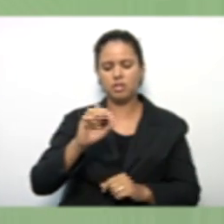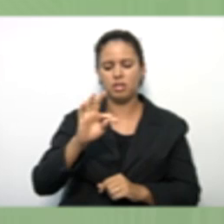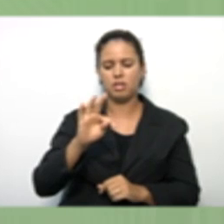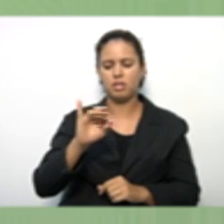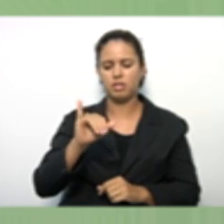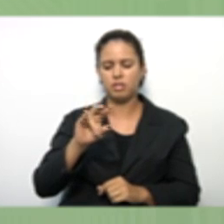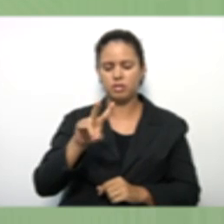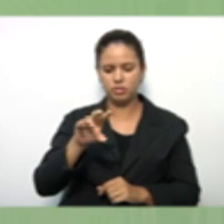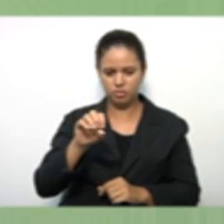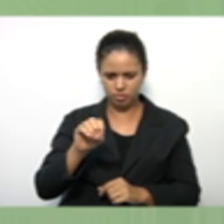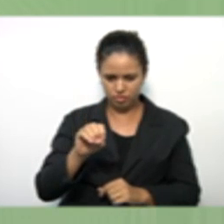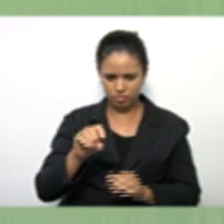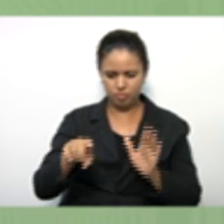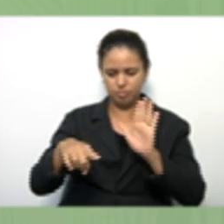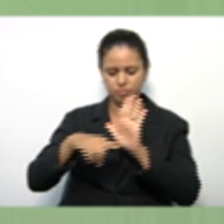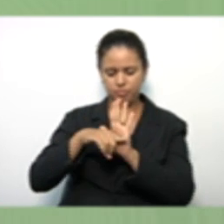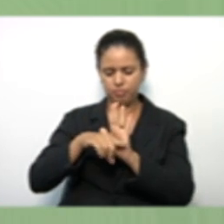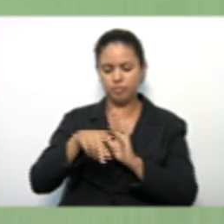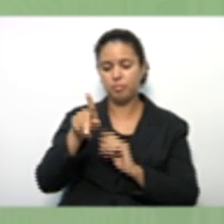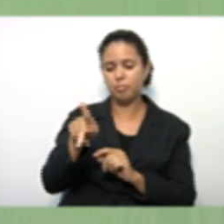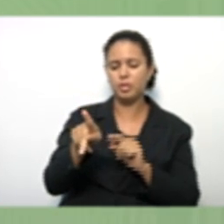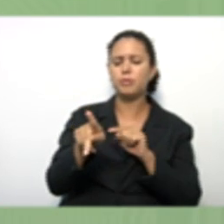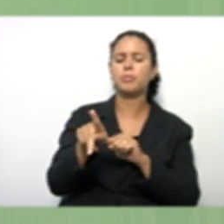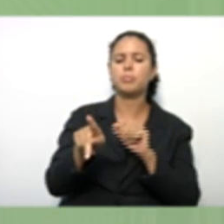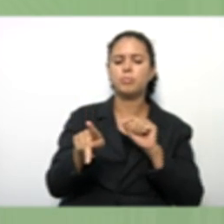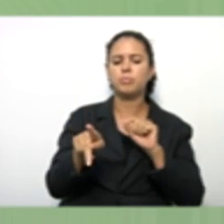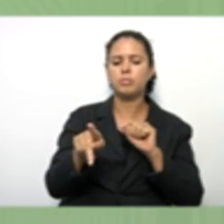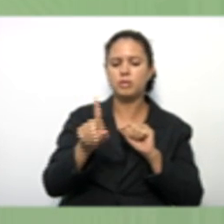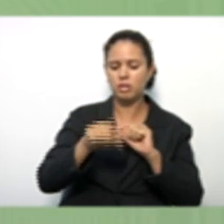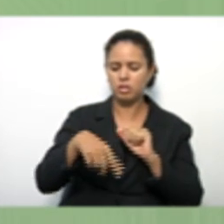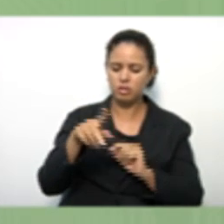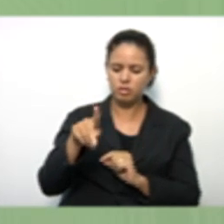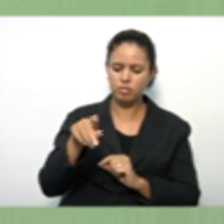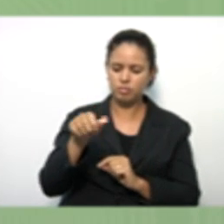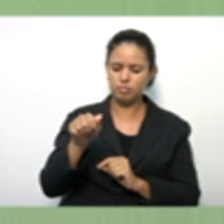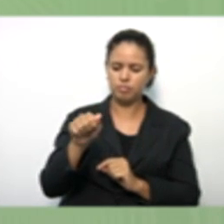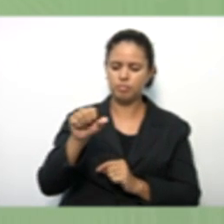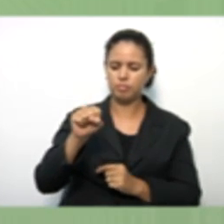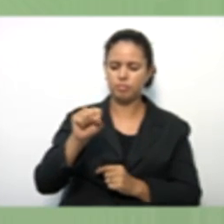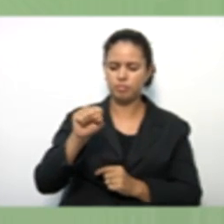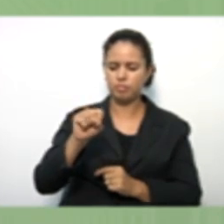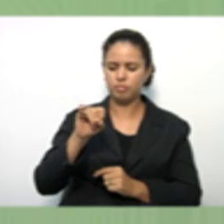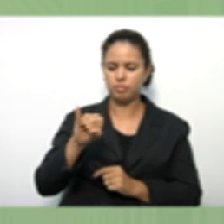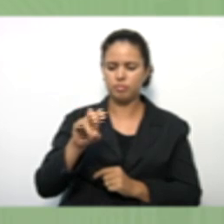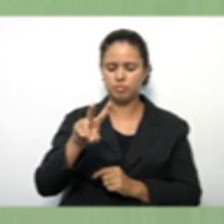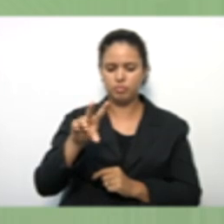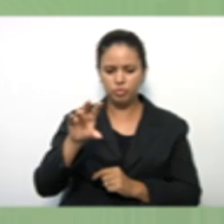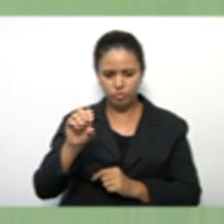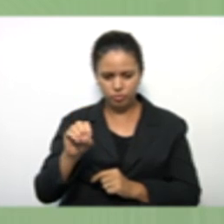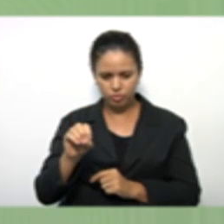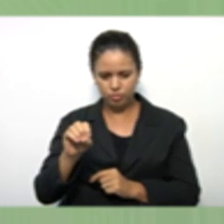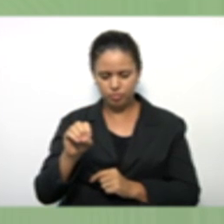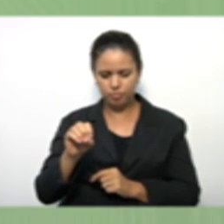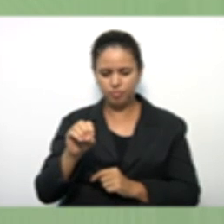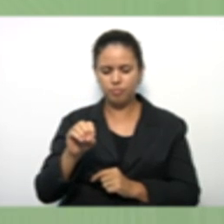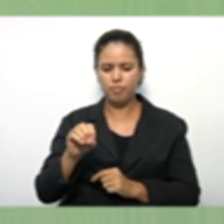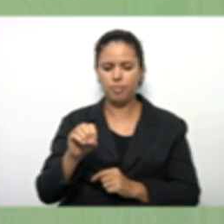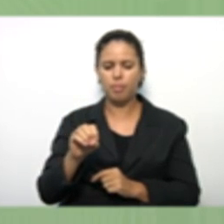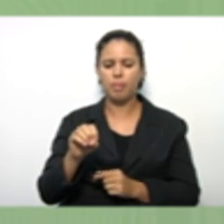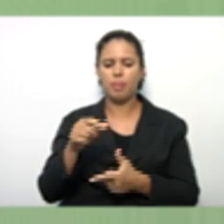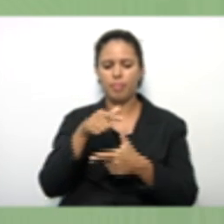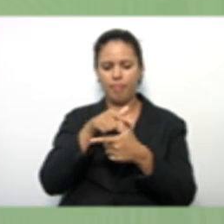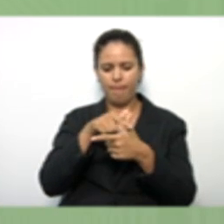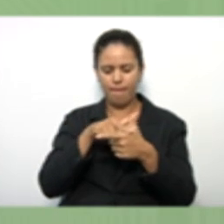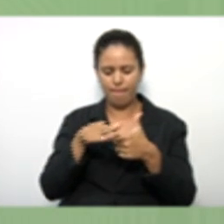que é o ativo? O ativo foi 60 mil. 60 mil. E o passivo, 17 mais